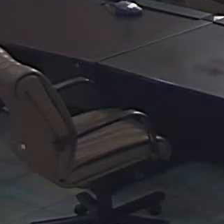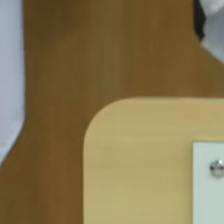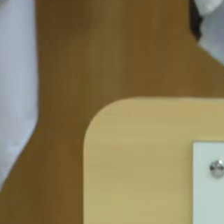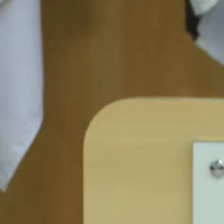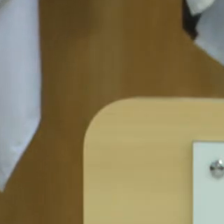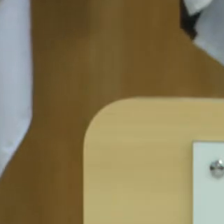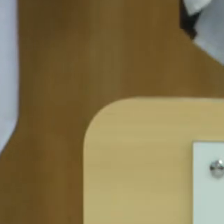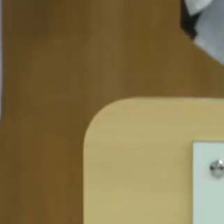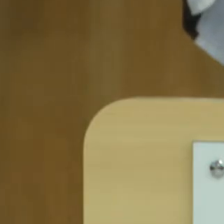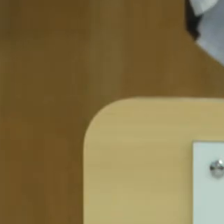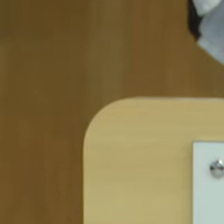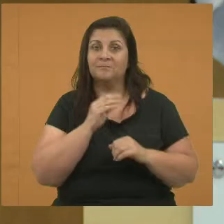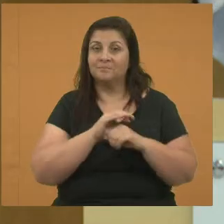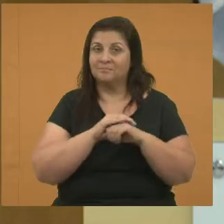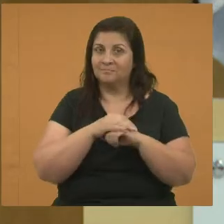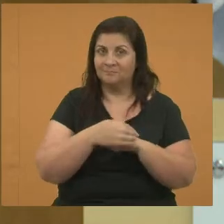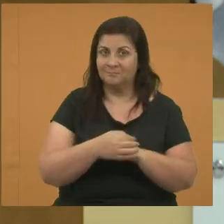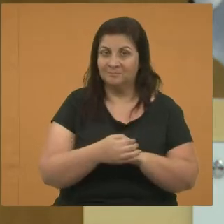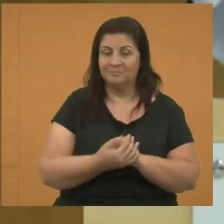Boa noite,